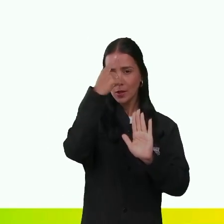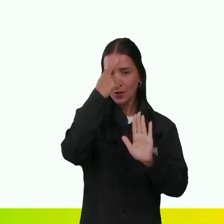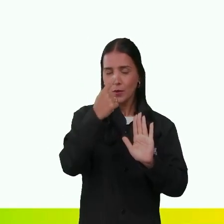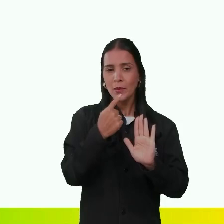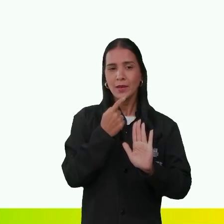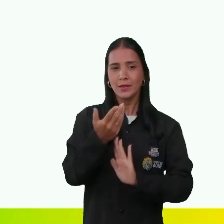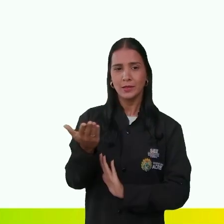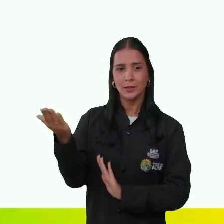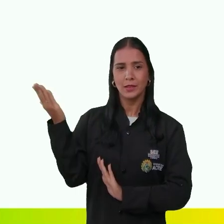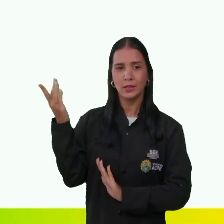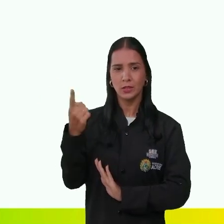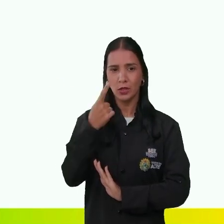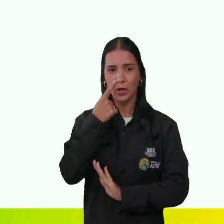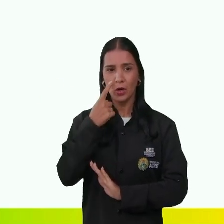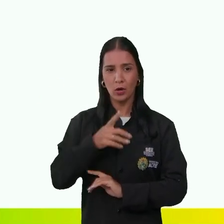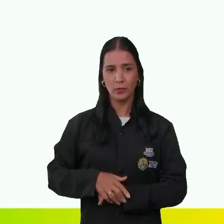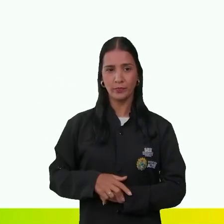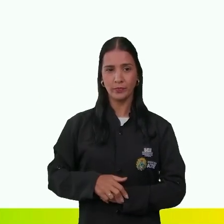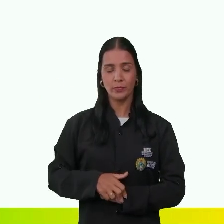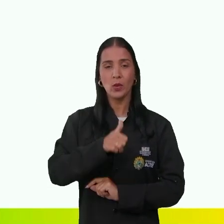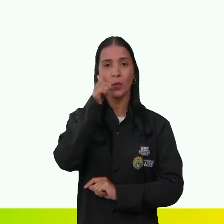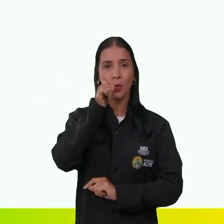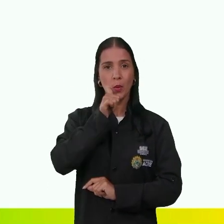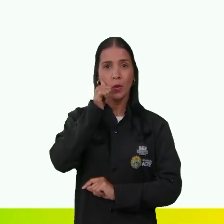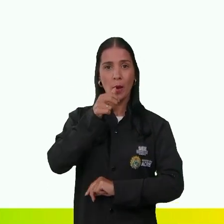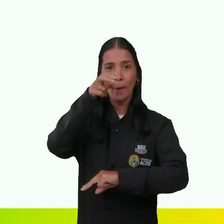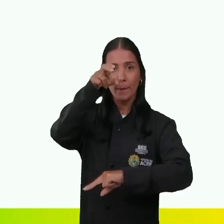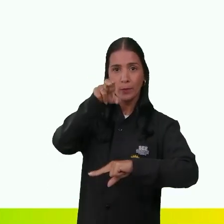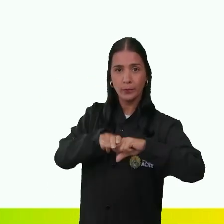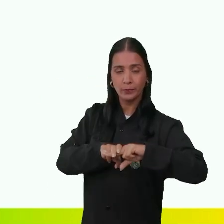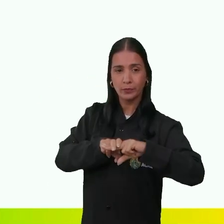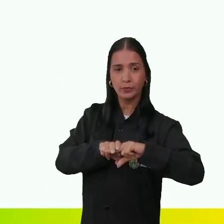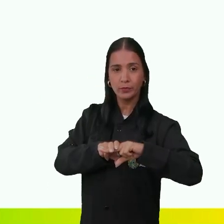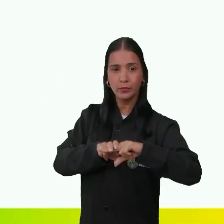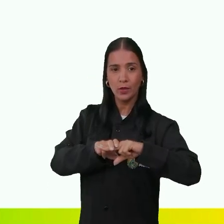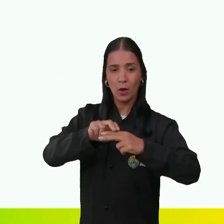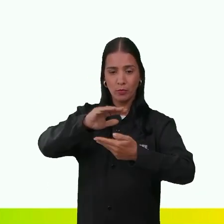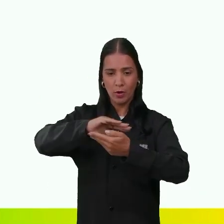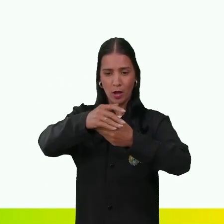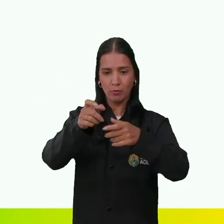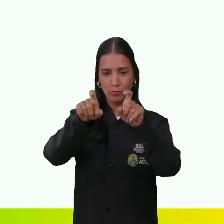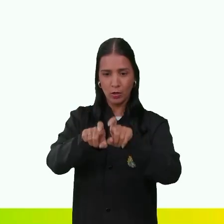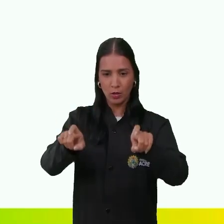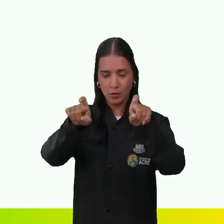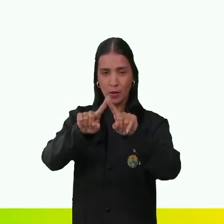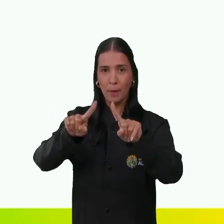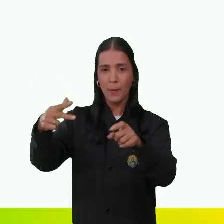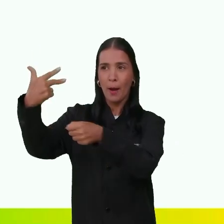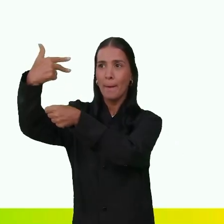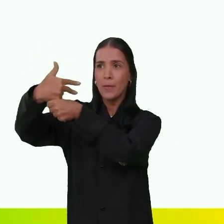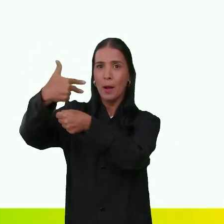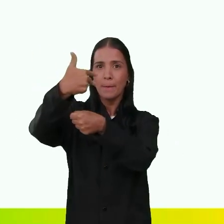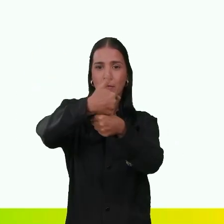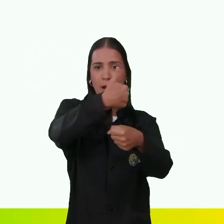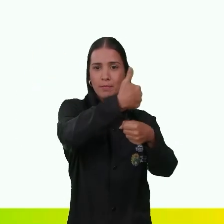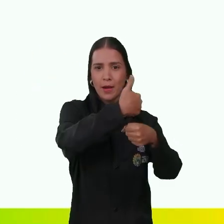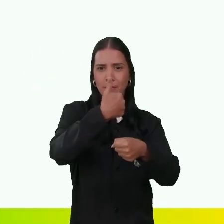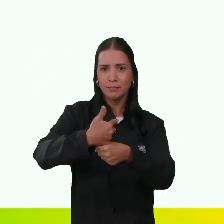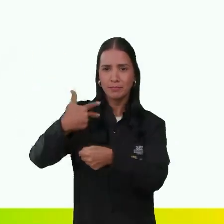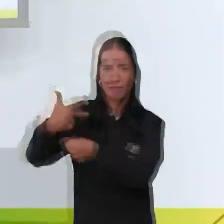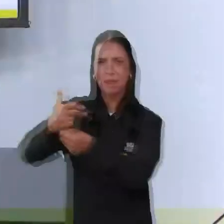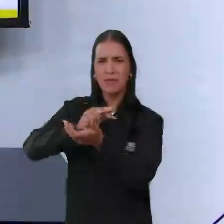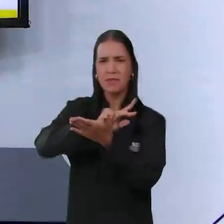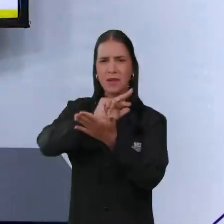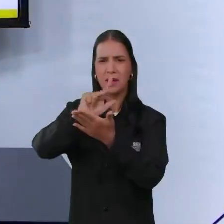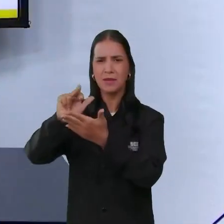aí diante de uma tela, diante de um computador e vigiada por todos os lados. Essa